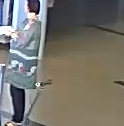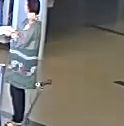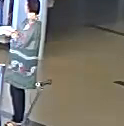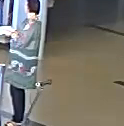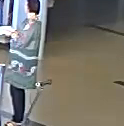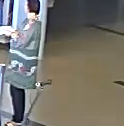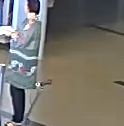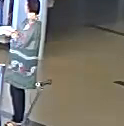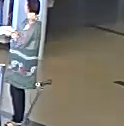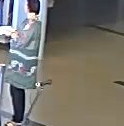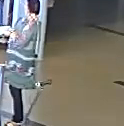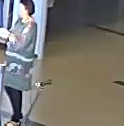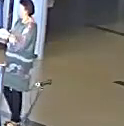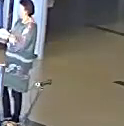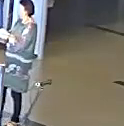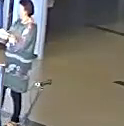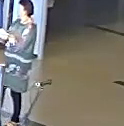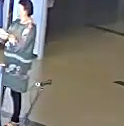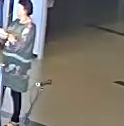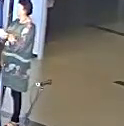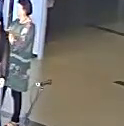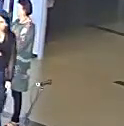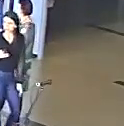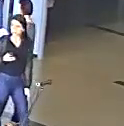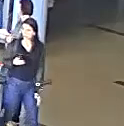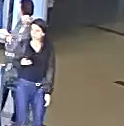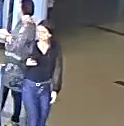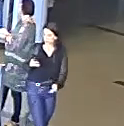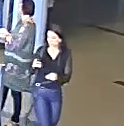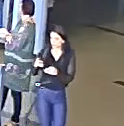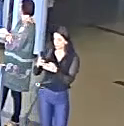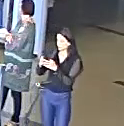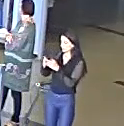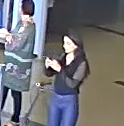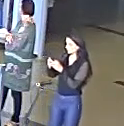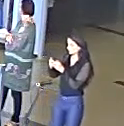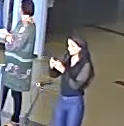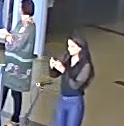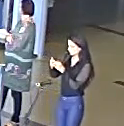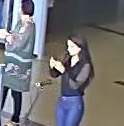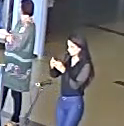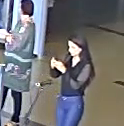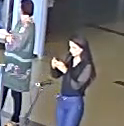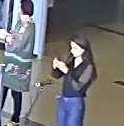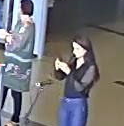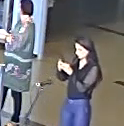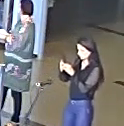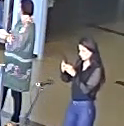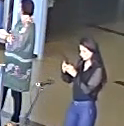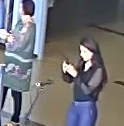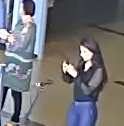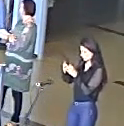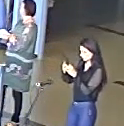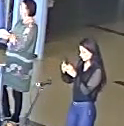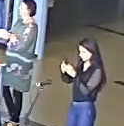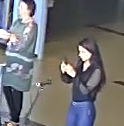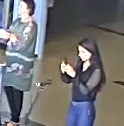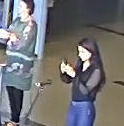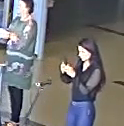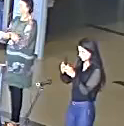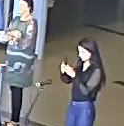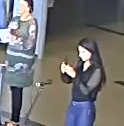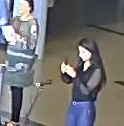Horizonte nós sabemos que uma pess com deficiência visual caiu de uma altura de 2 m né Por e que a